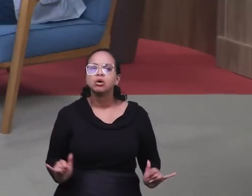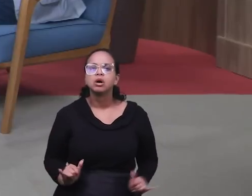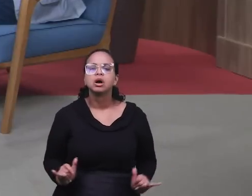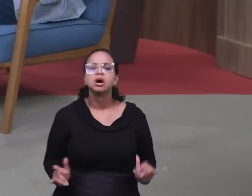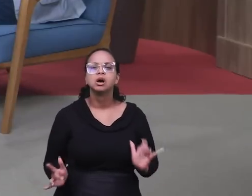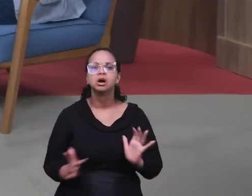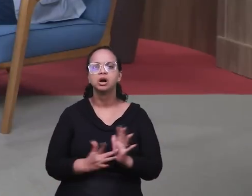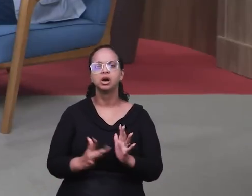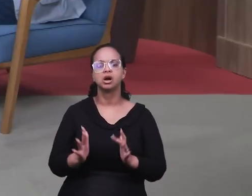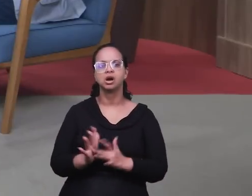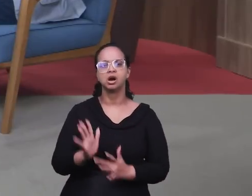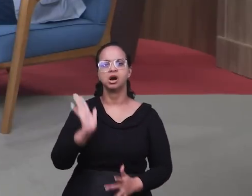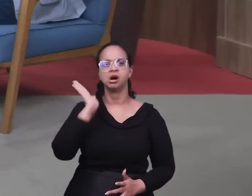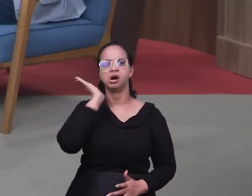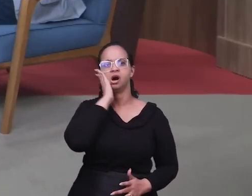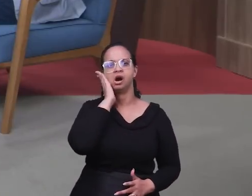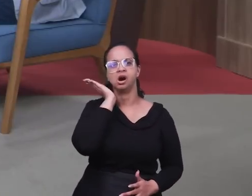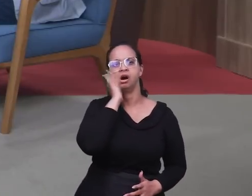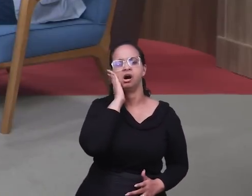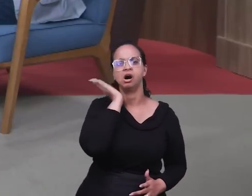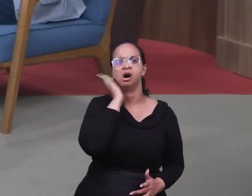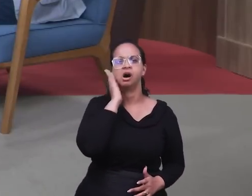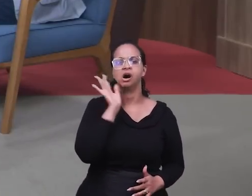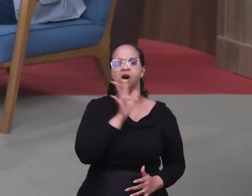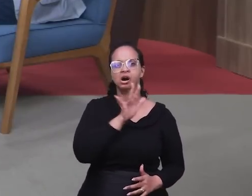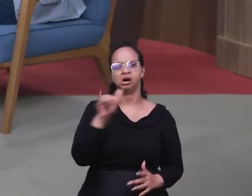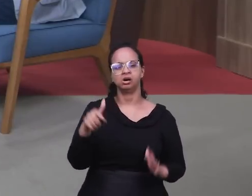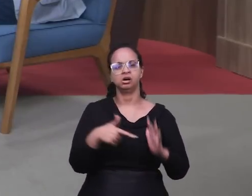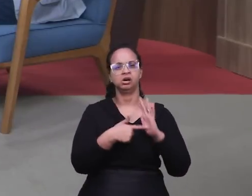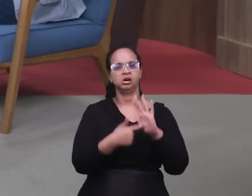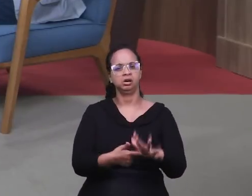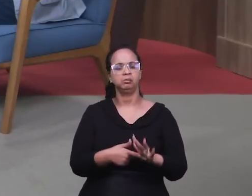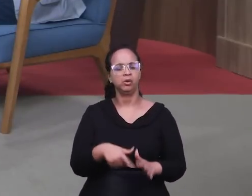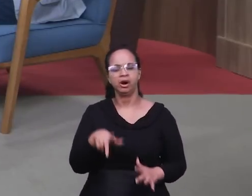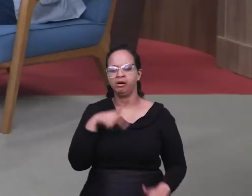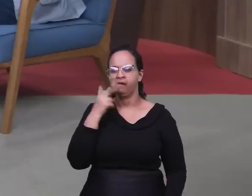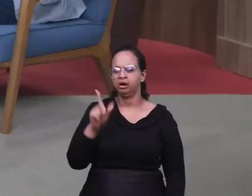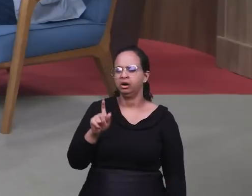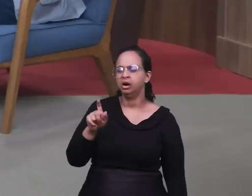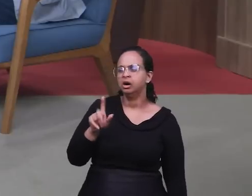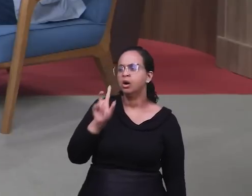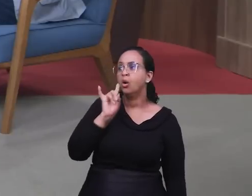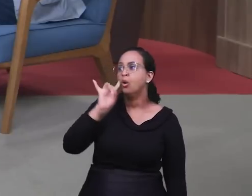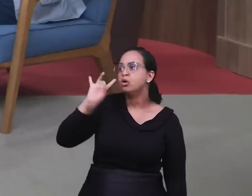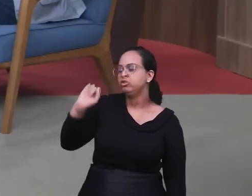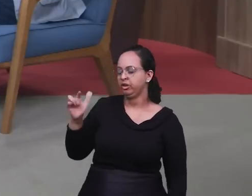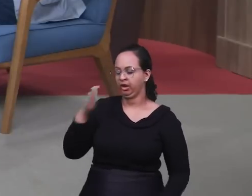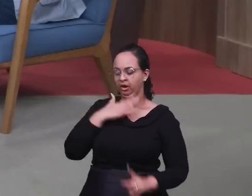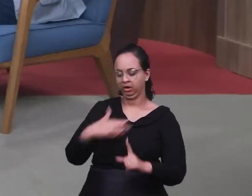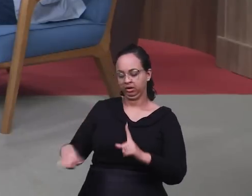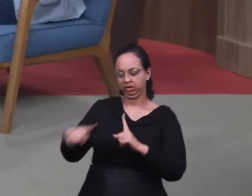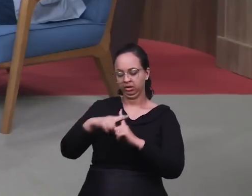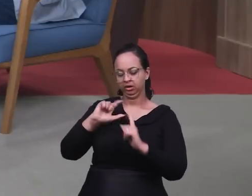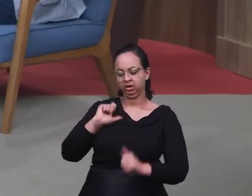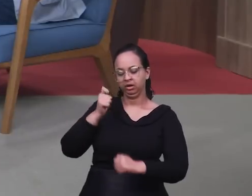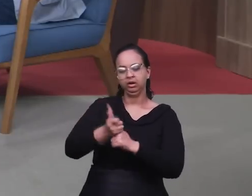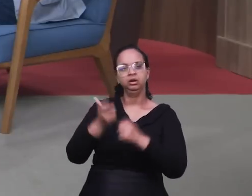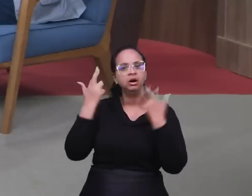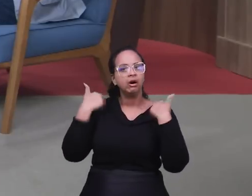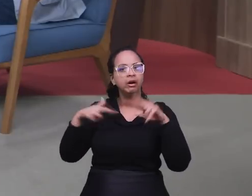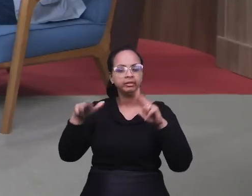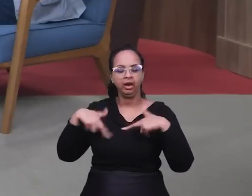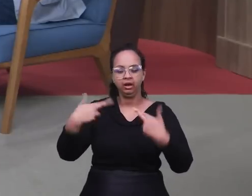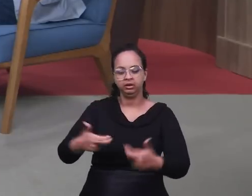Senhor Jesus, sabendo que aquele sacrifício apontava para Ele, que um dia seria Ele que estaria ali